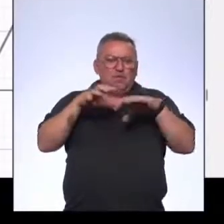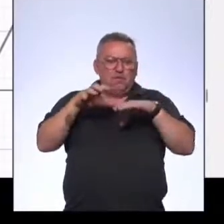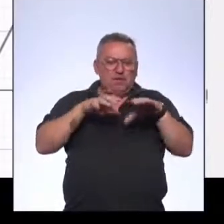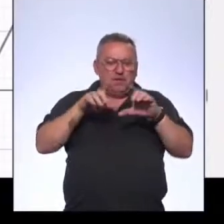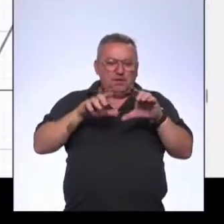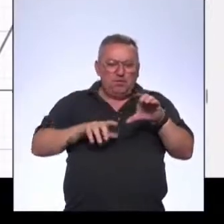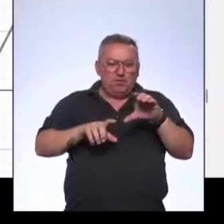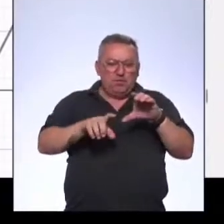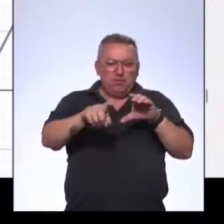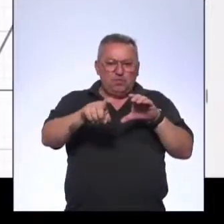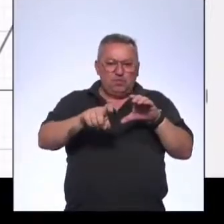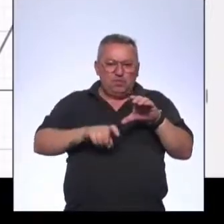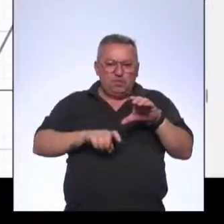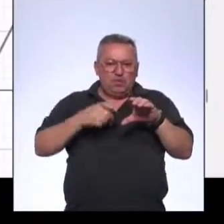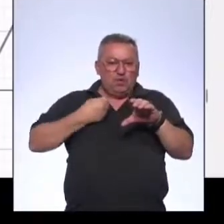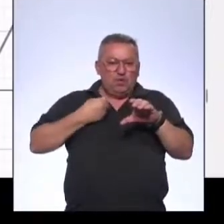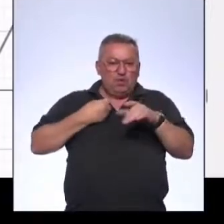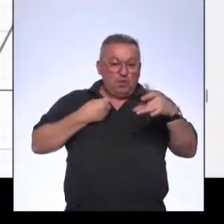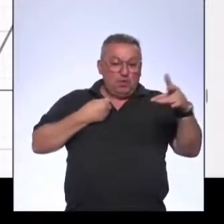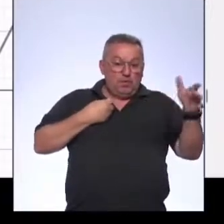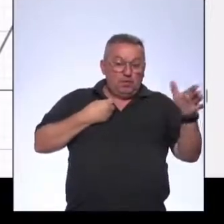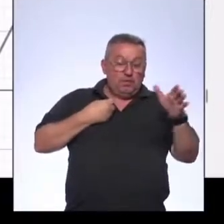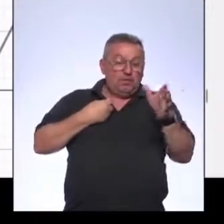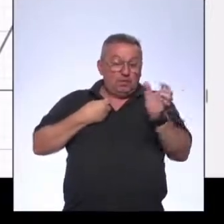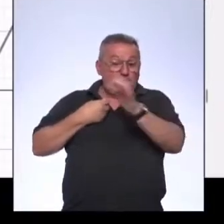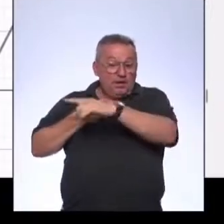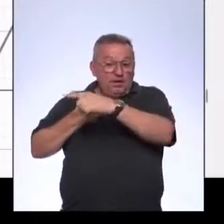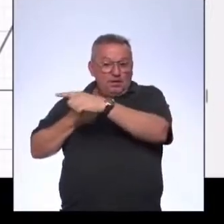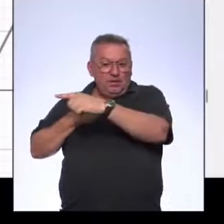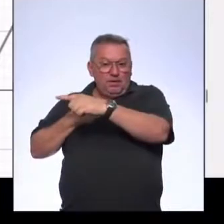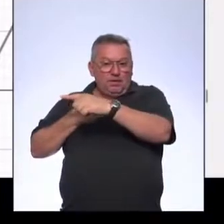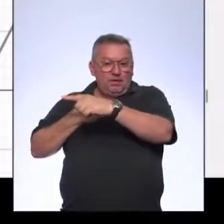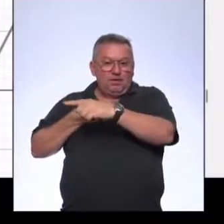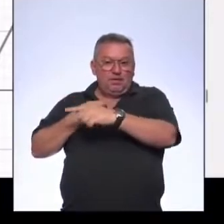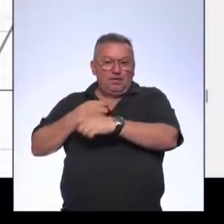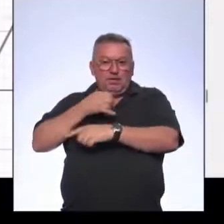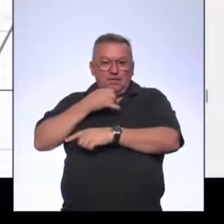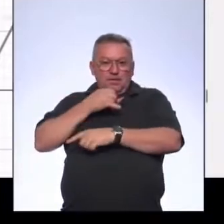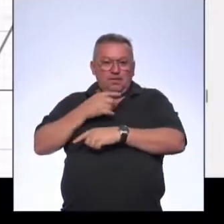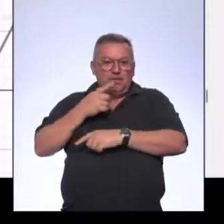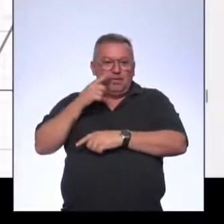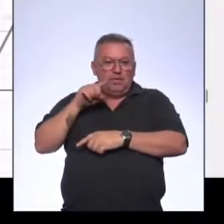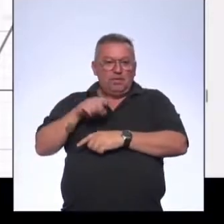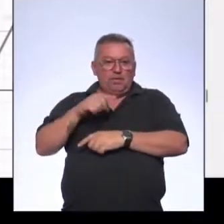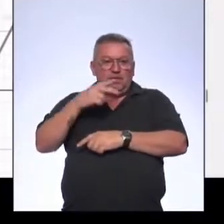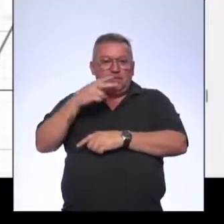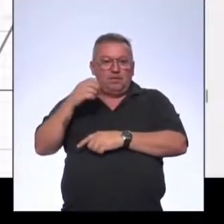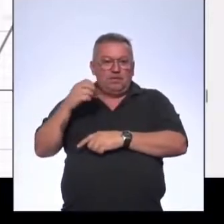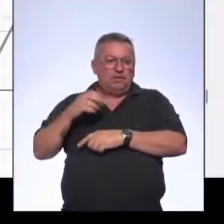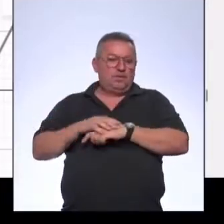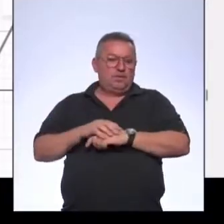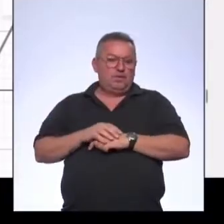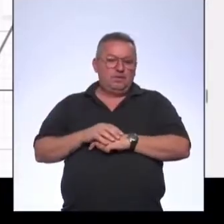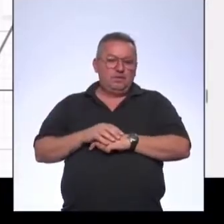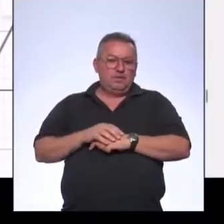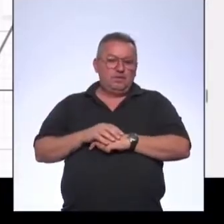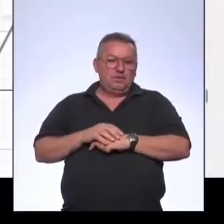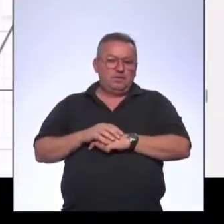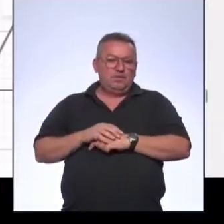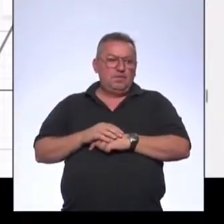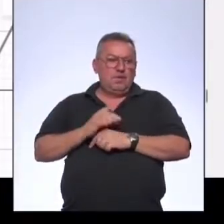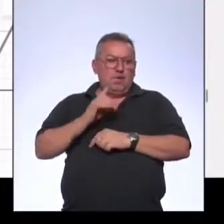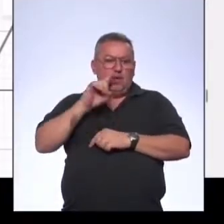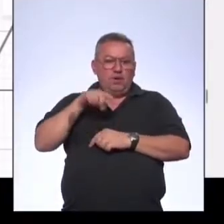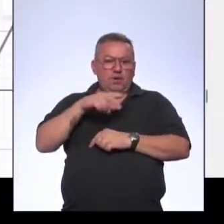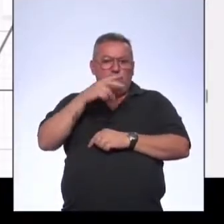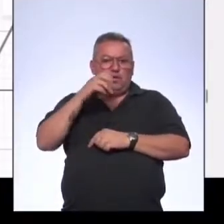aqui e observe os números estão mexendo do lado né vamos porque eu pegue aqui ó é um quilo e 200 né Tem